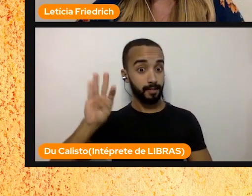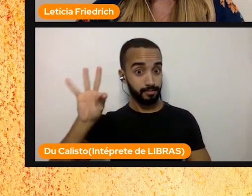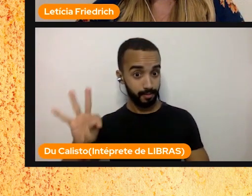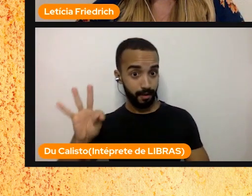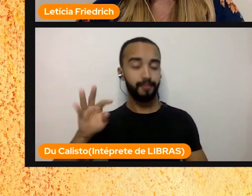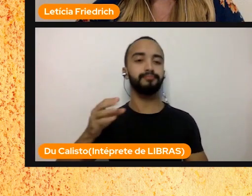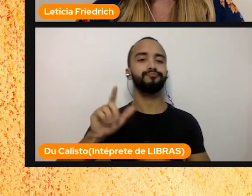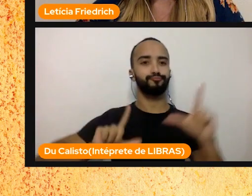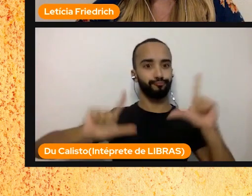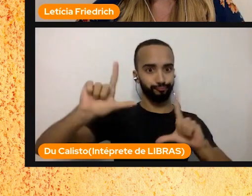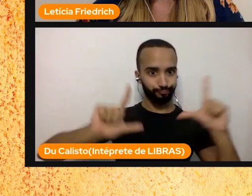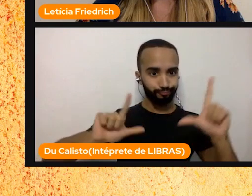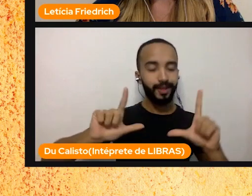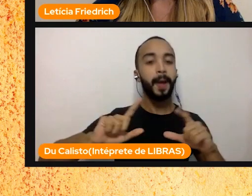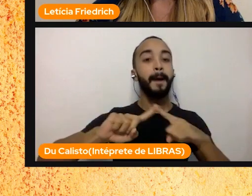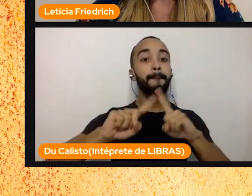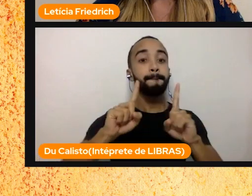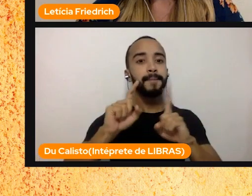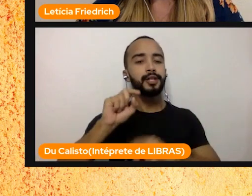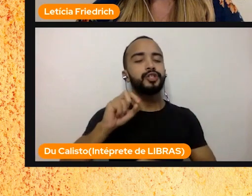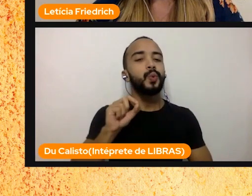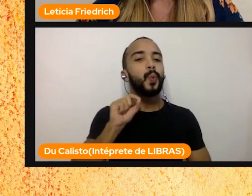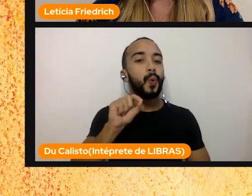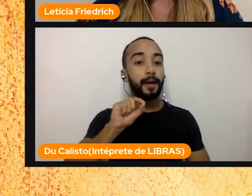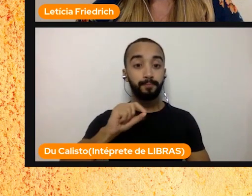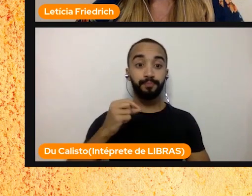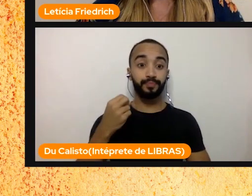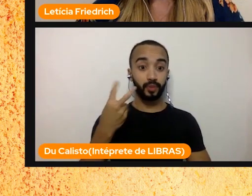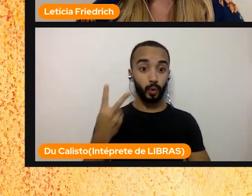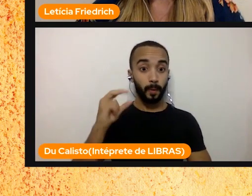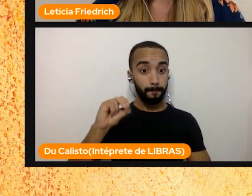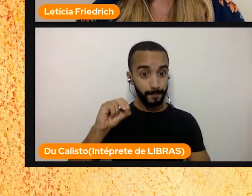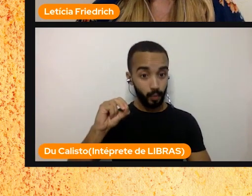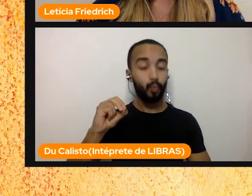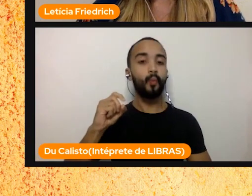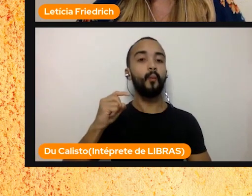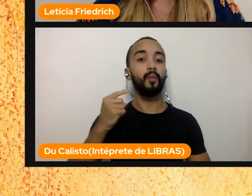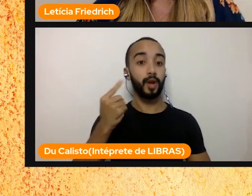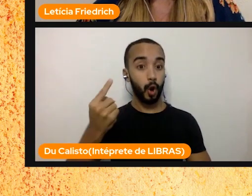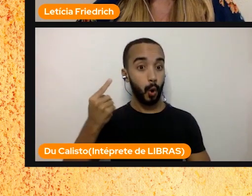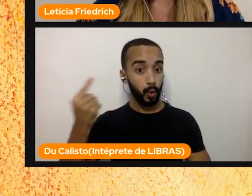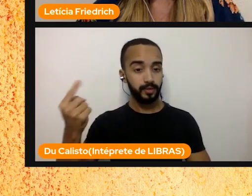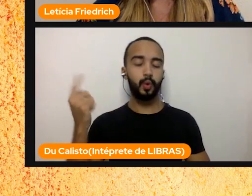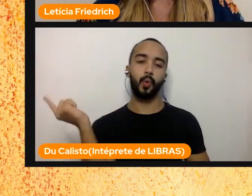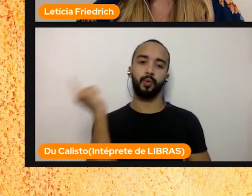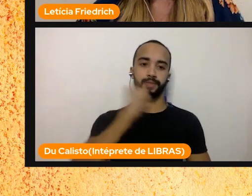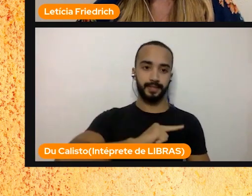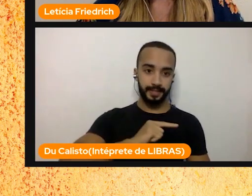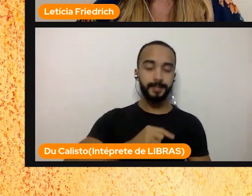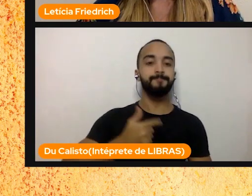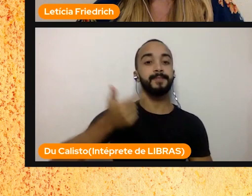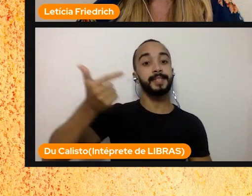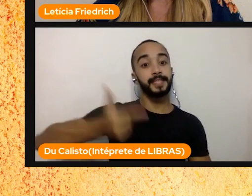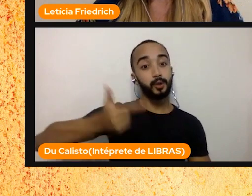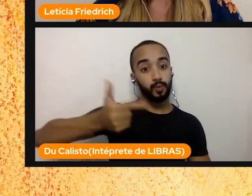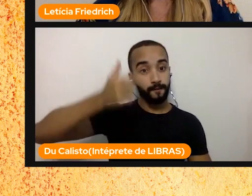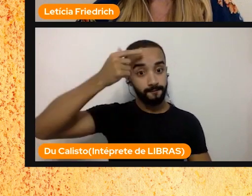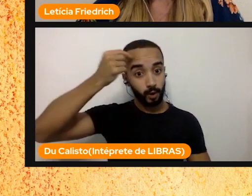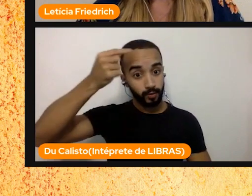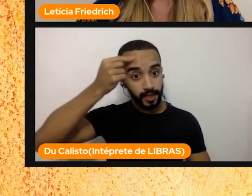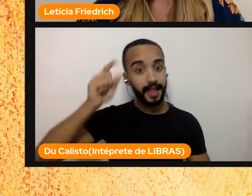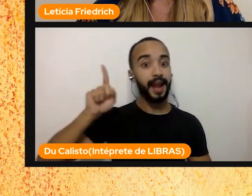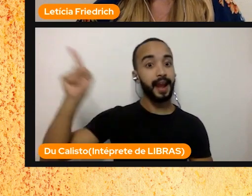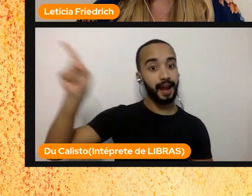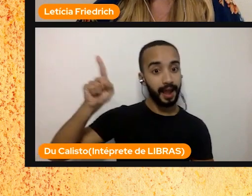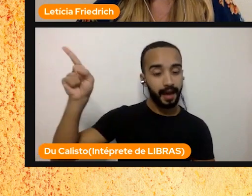até que em 2011 surgiu uma oportunidade de eu fazer uma segunda graduação, né, no caso específico de cinema, lá na Faculdade de Barros